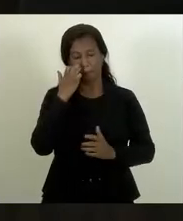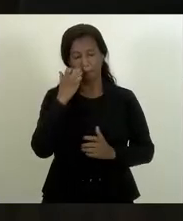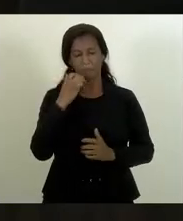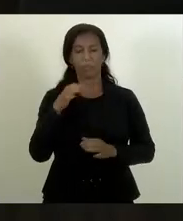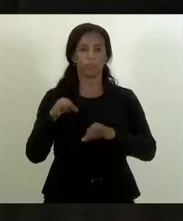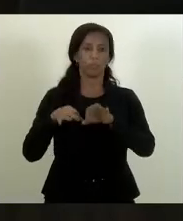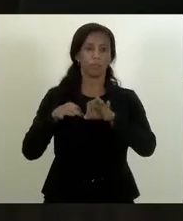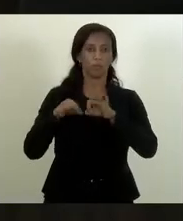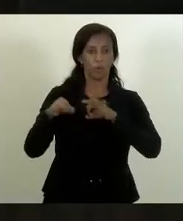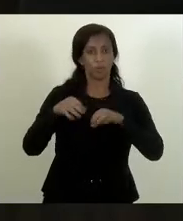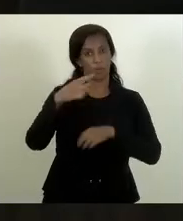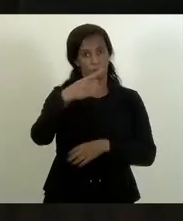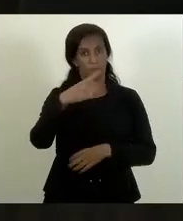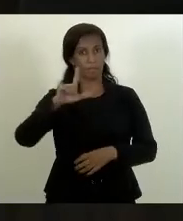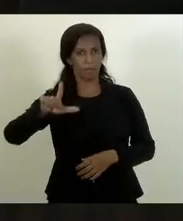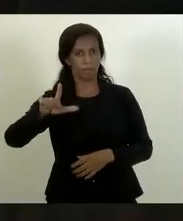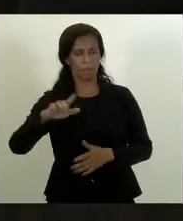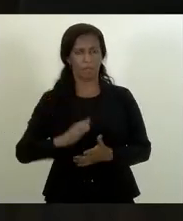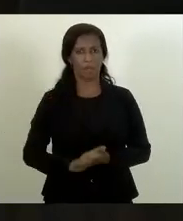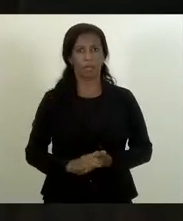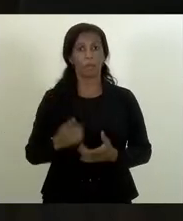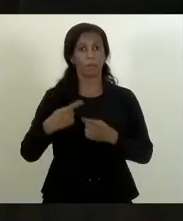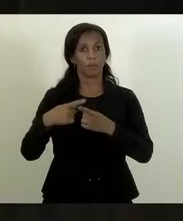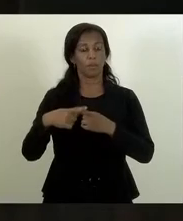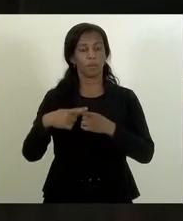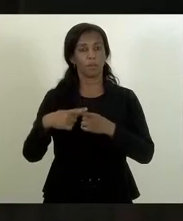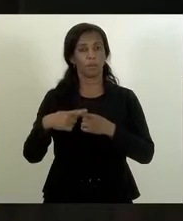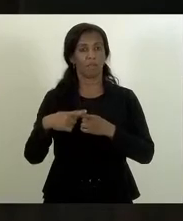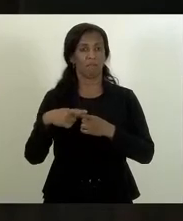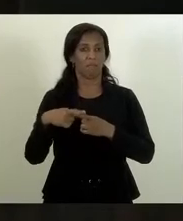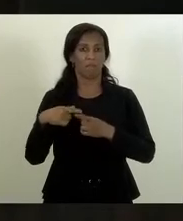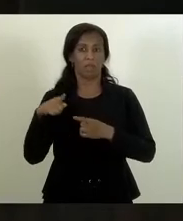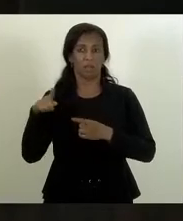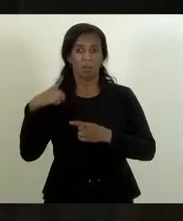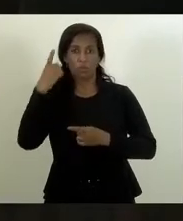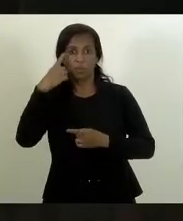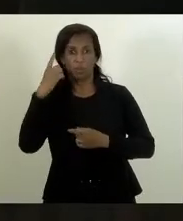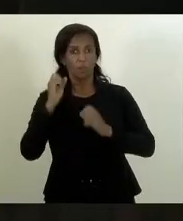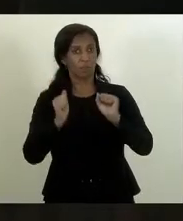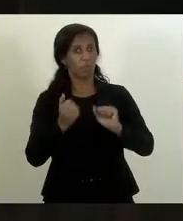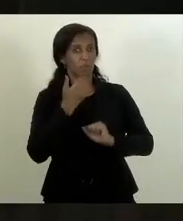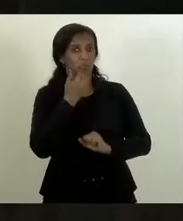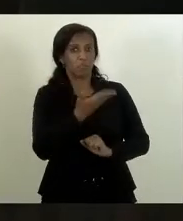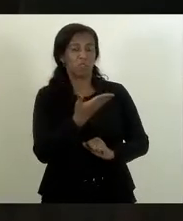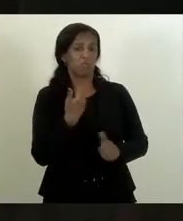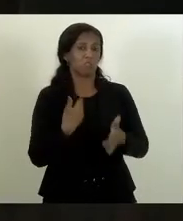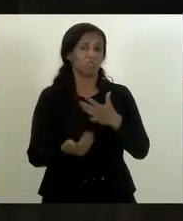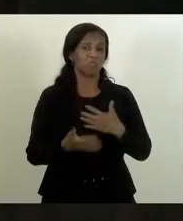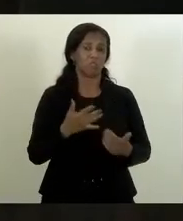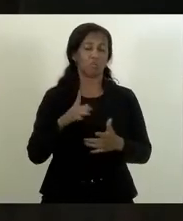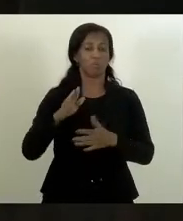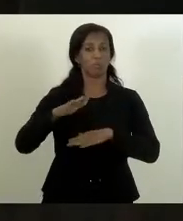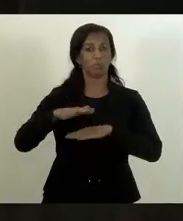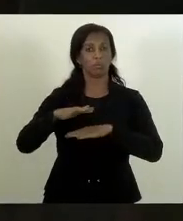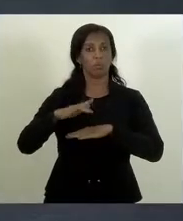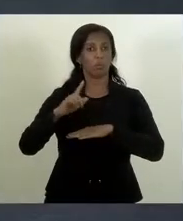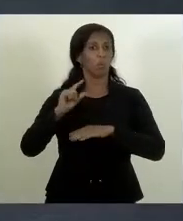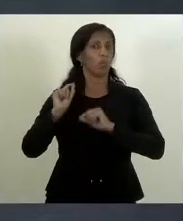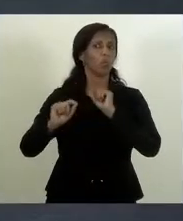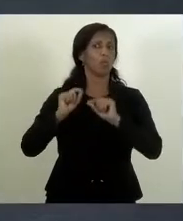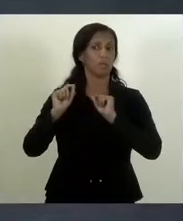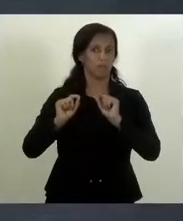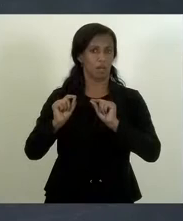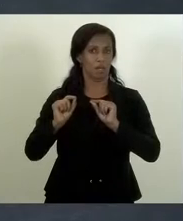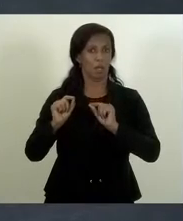Justamente, porque é papel do parlamentar propor o que ele quiser. Agora é papel também da presidência trazer ou não para a pauta.